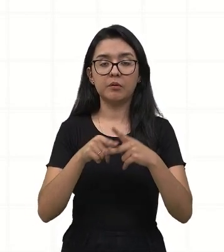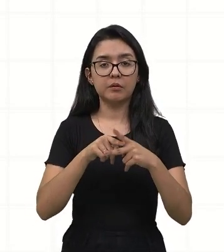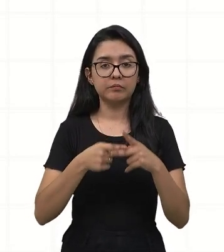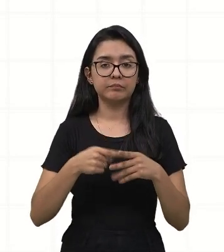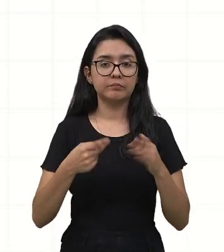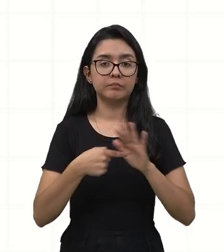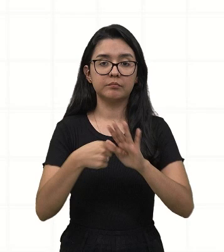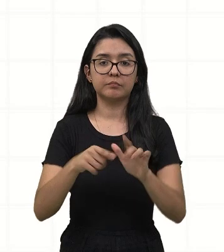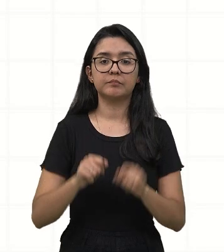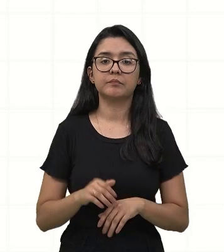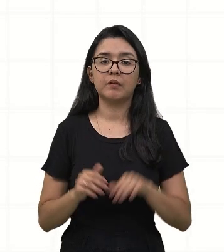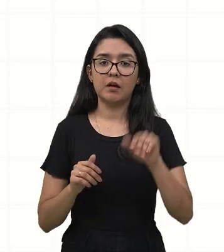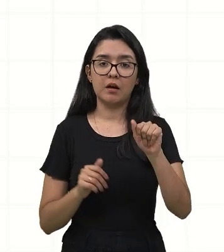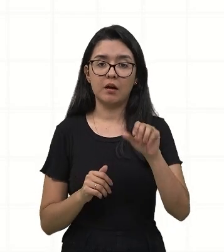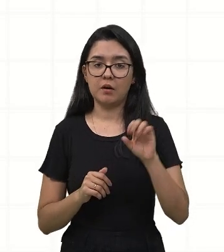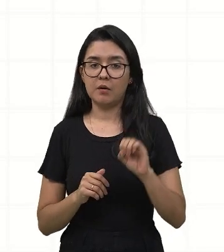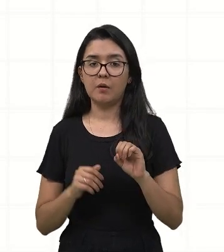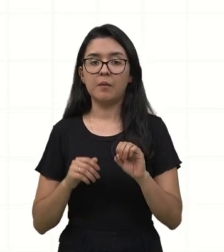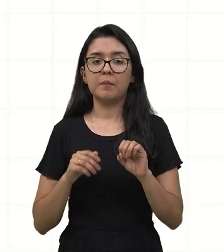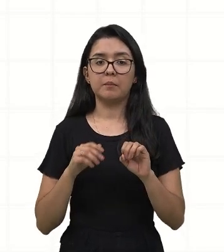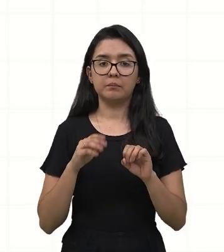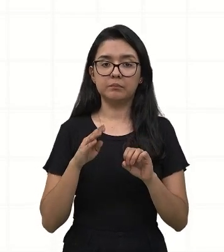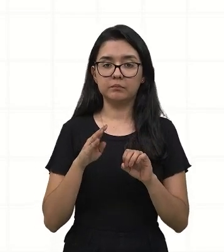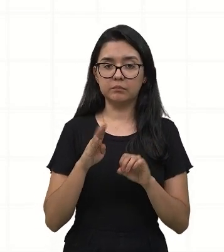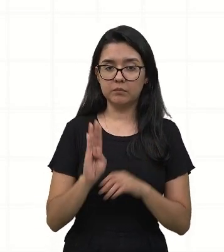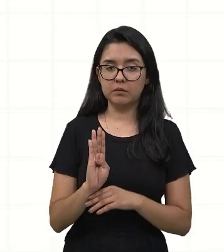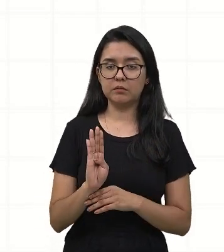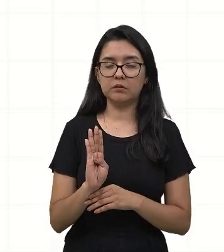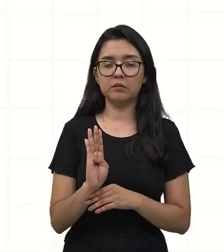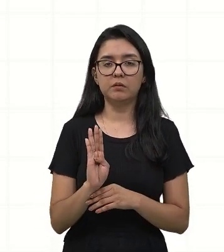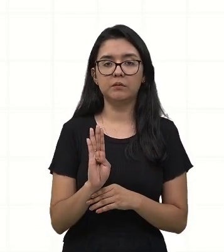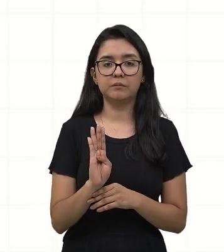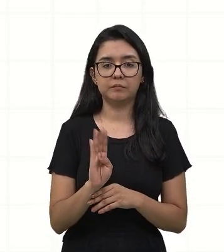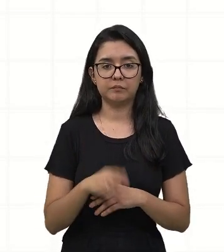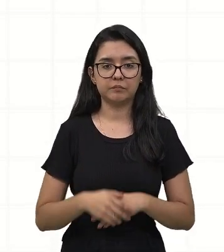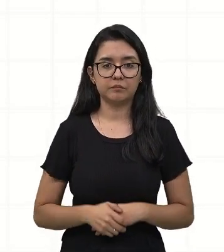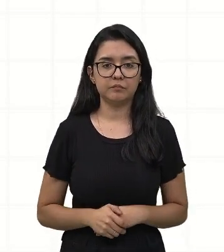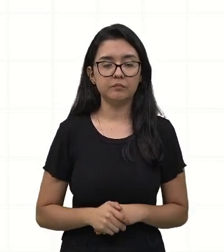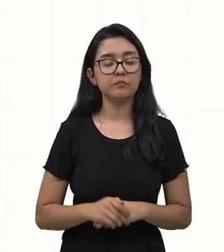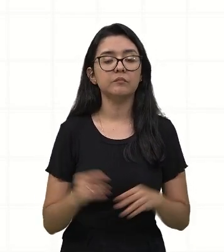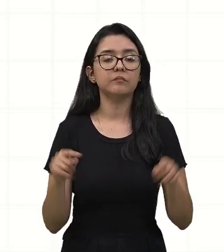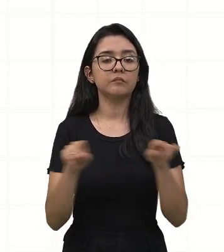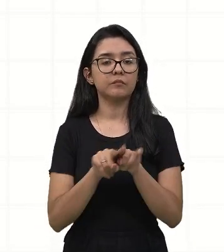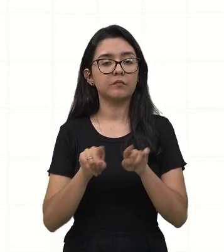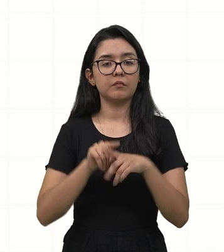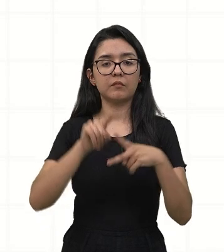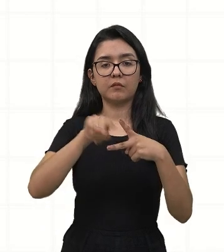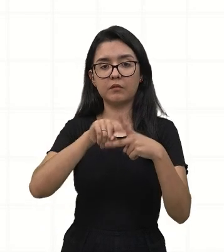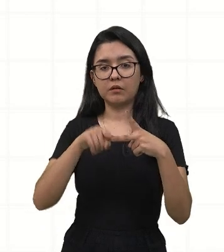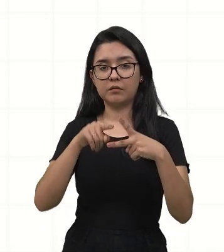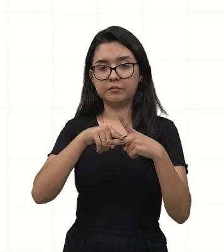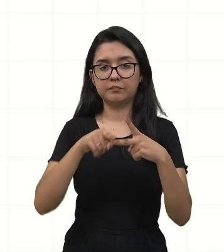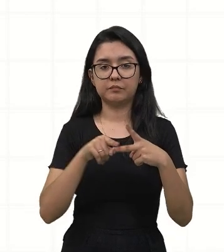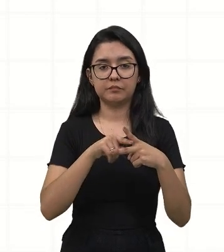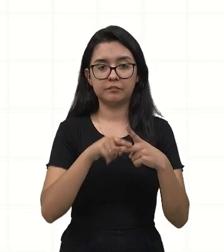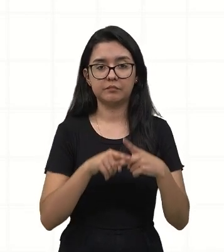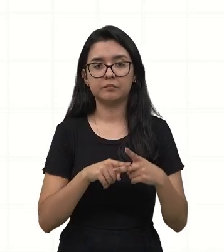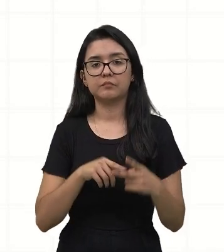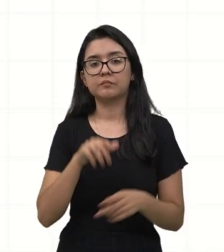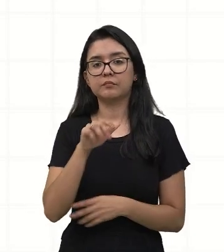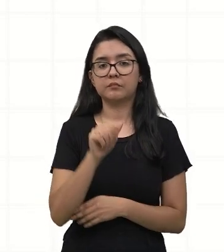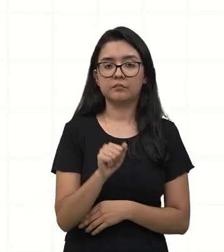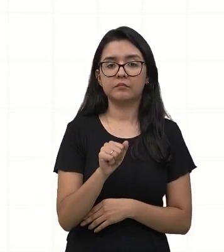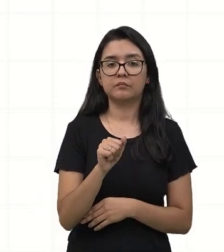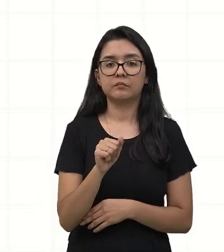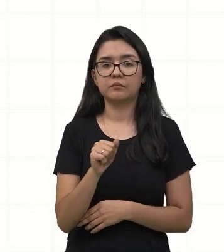por AOB, olha só, AOB, e lemos ângulo AOB. Então, quando for dar nome